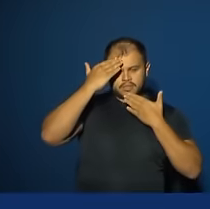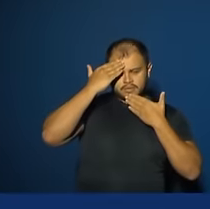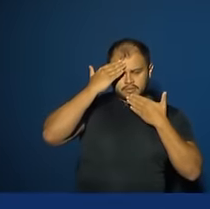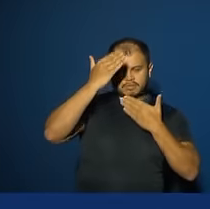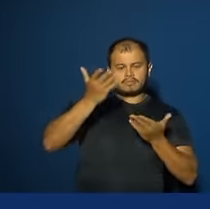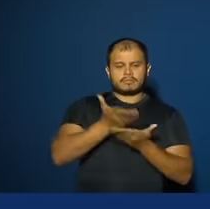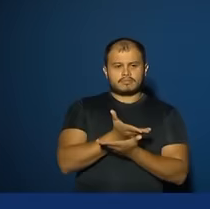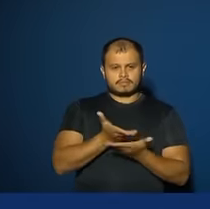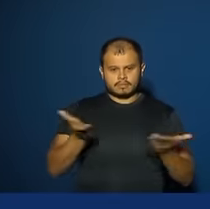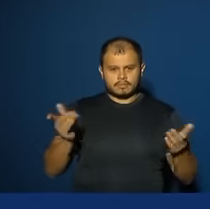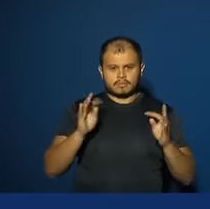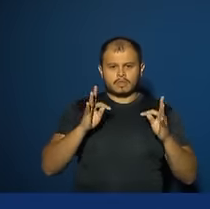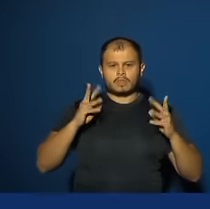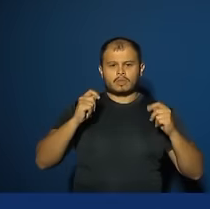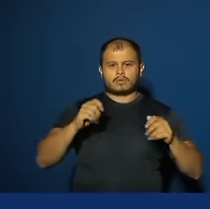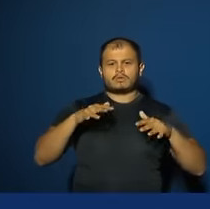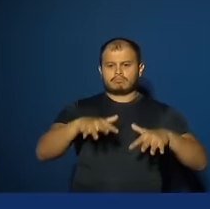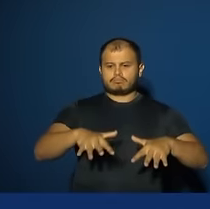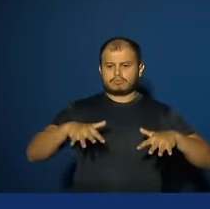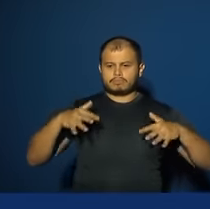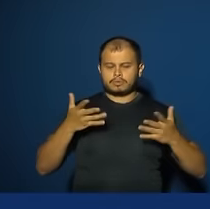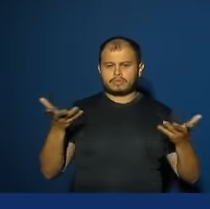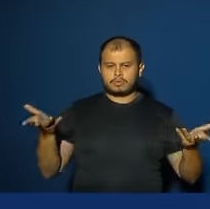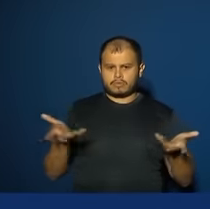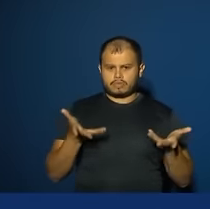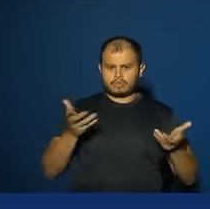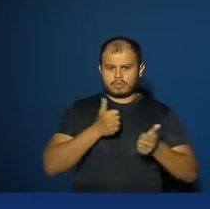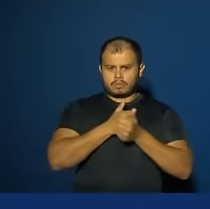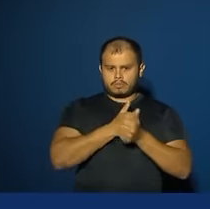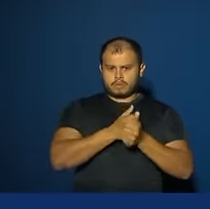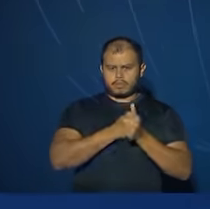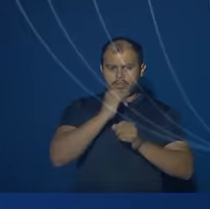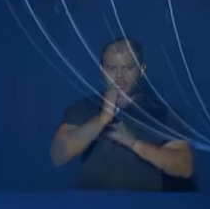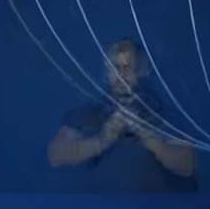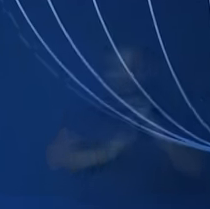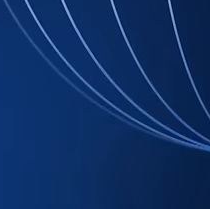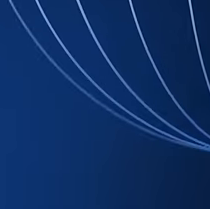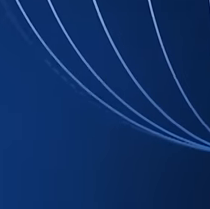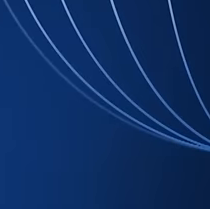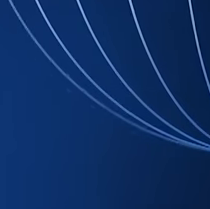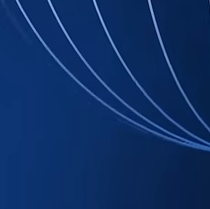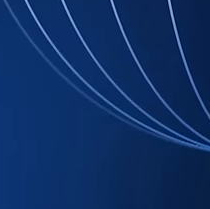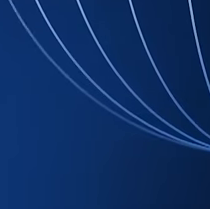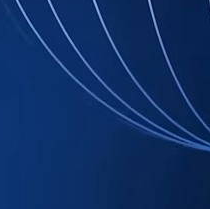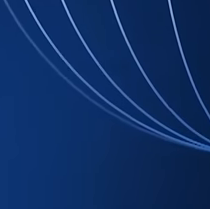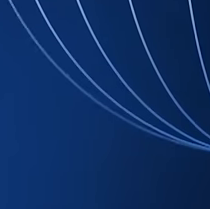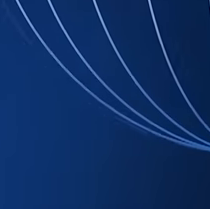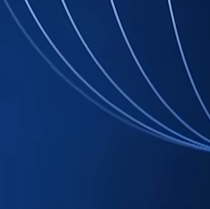painelistas e de todos que vieram aqui e que estão acompanhando a gente online. Muito obrigada. Música